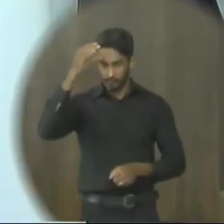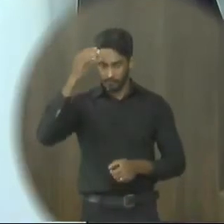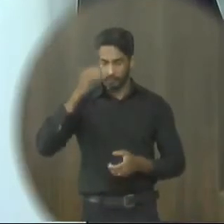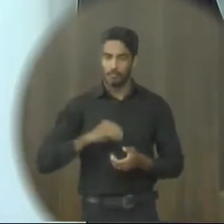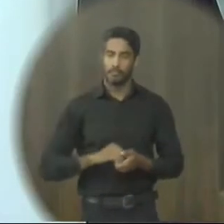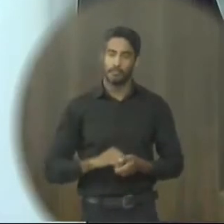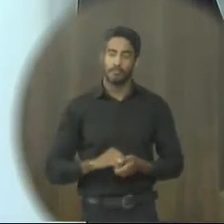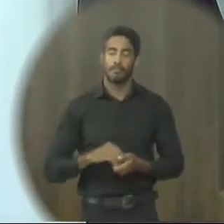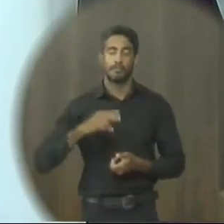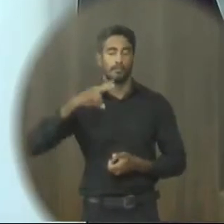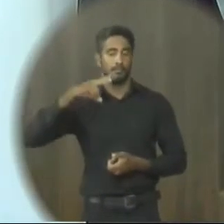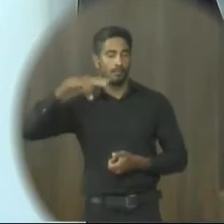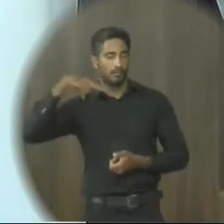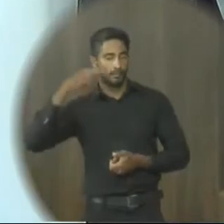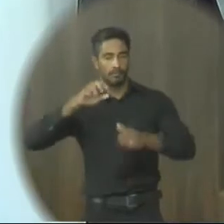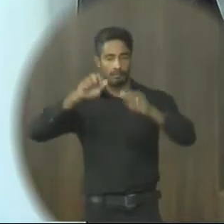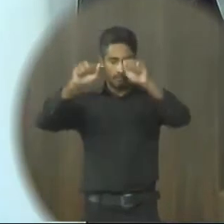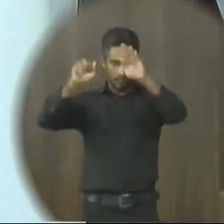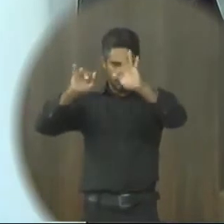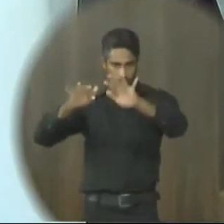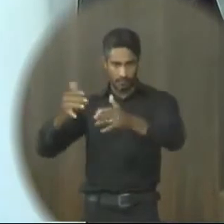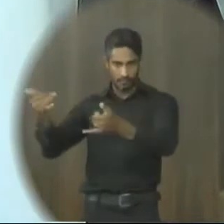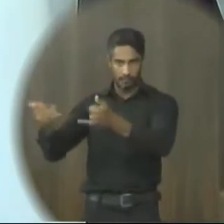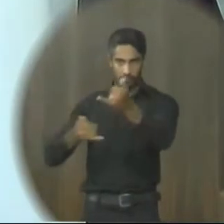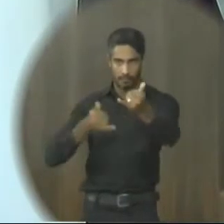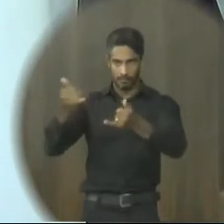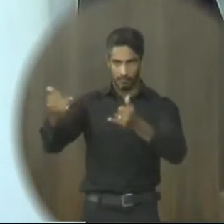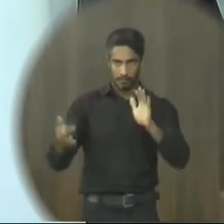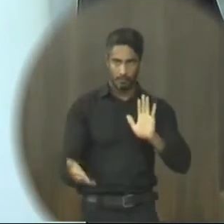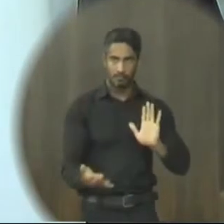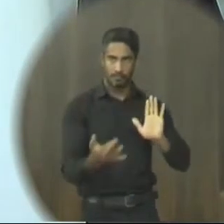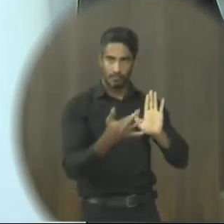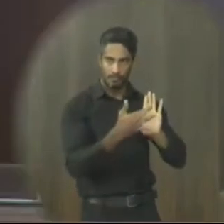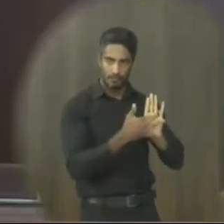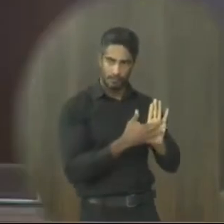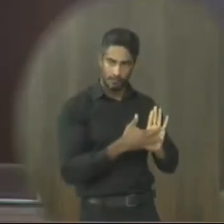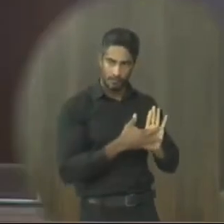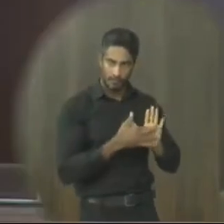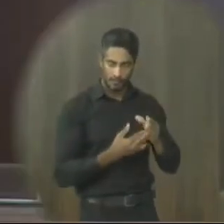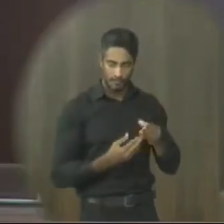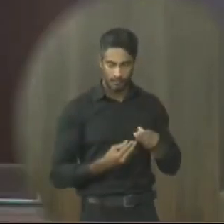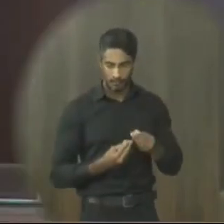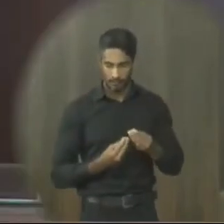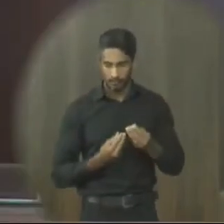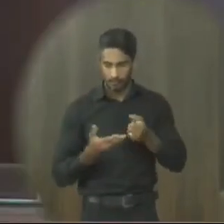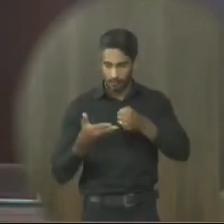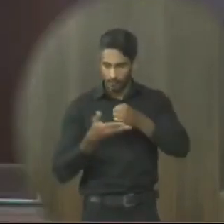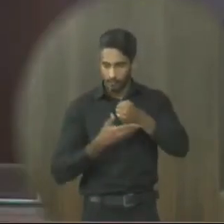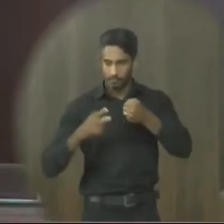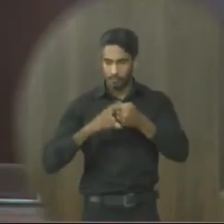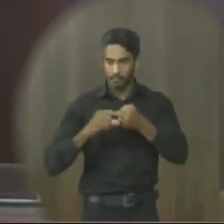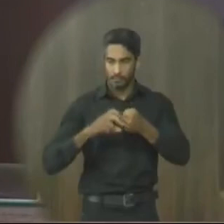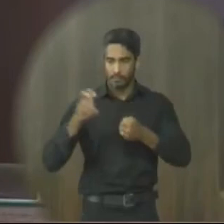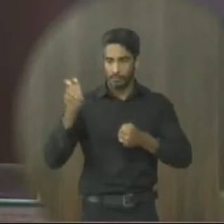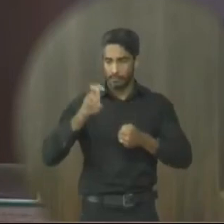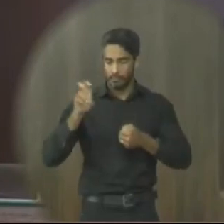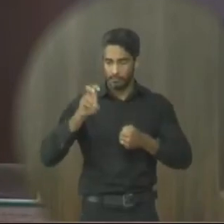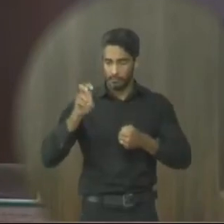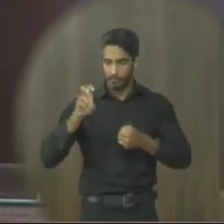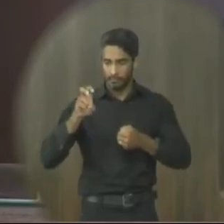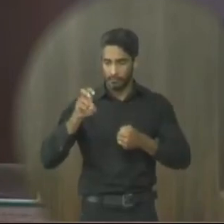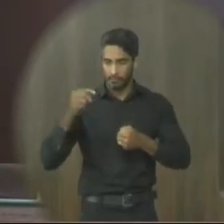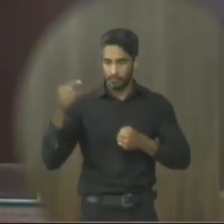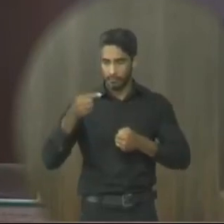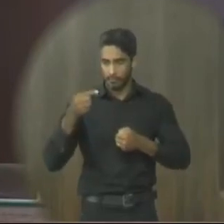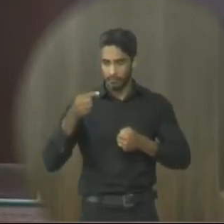presidente da Câmara Municipal de Janaúba. O vereador que se subscreve vence a forma regimental com base ao artigo 5º,